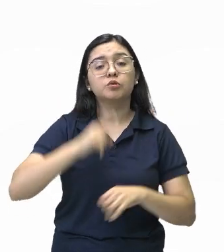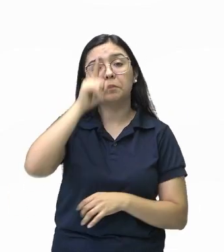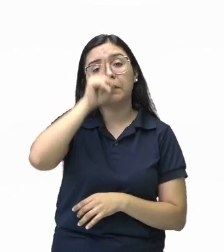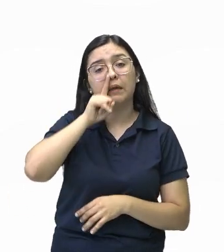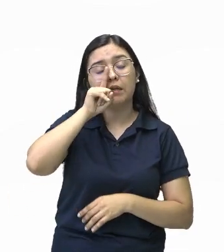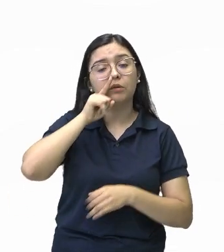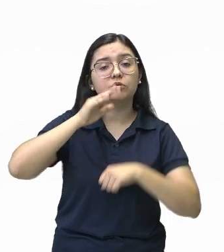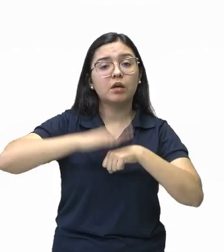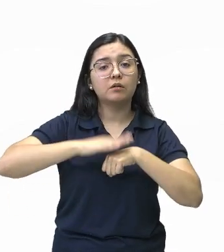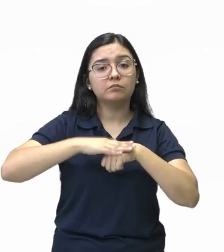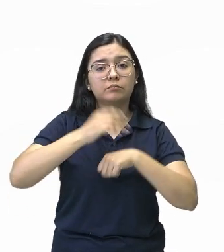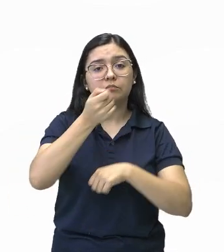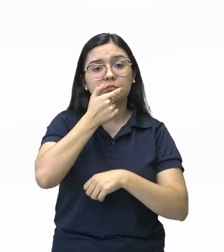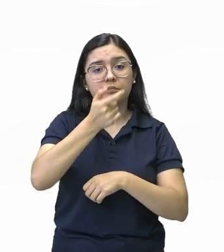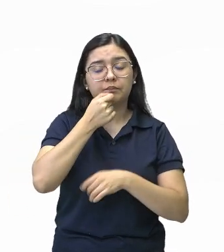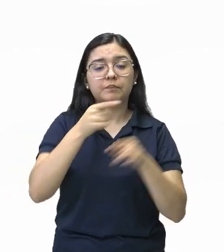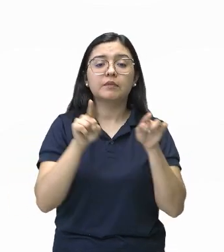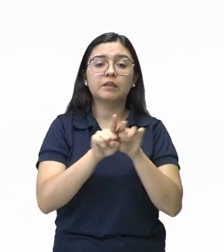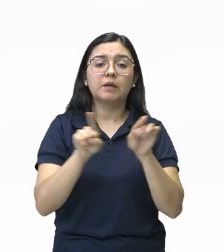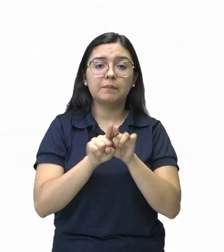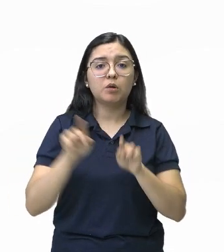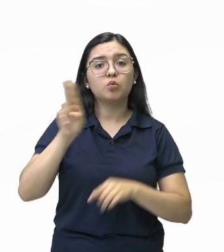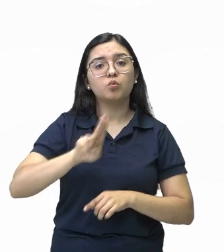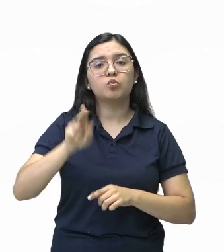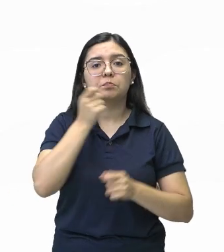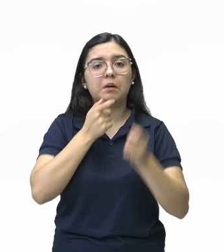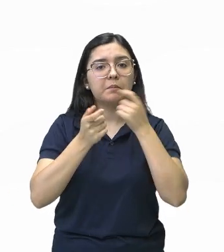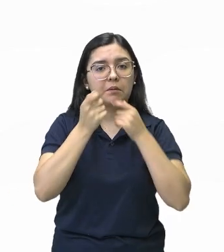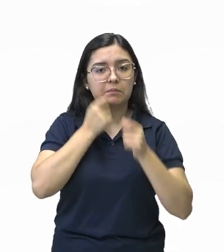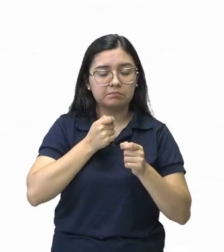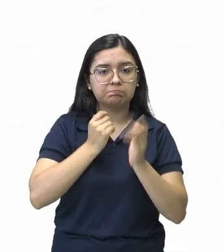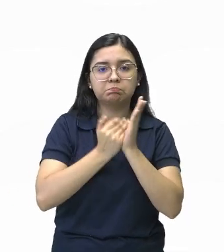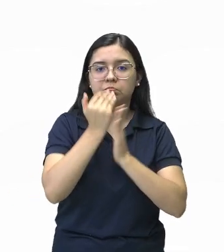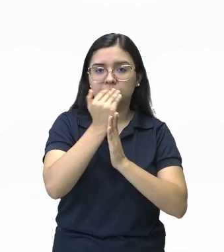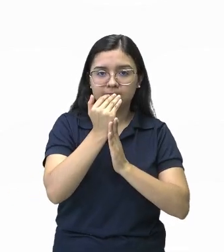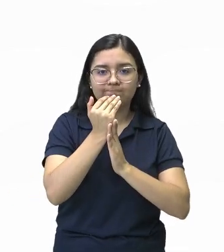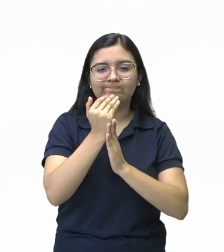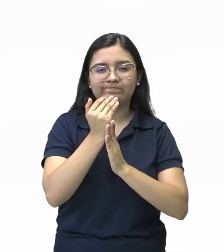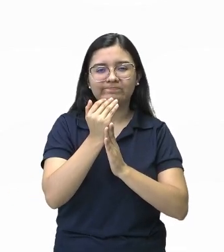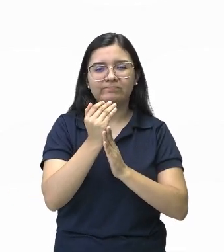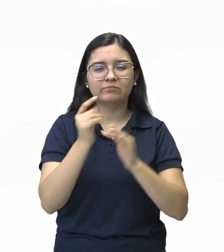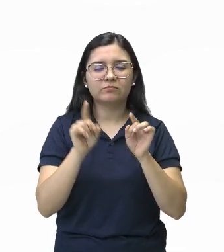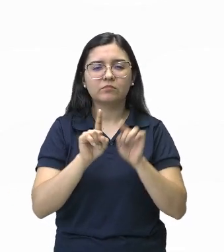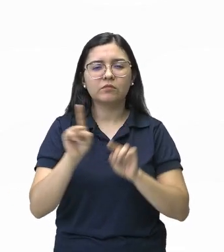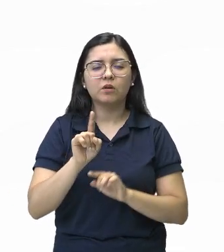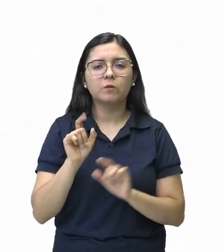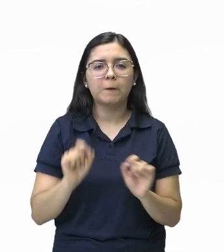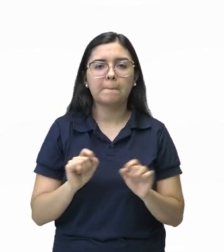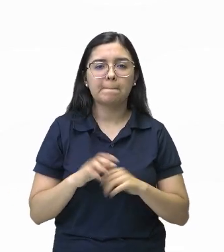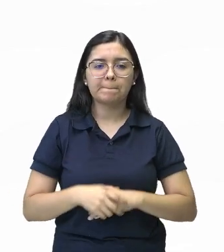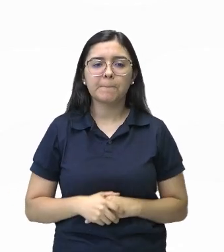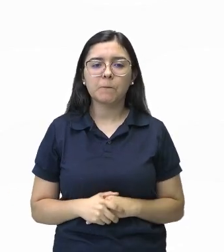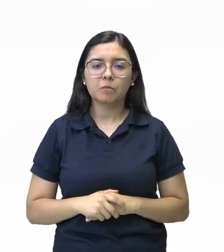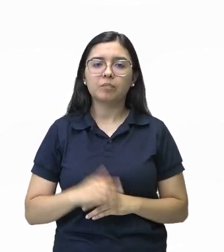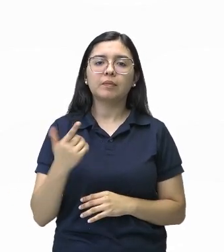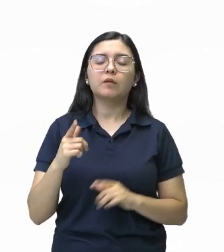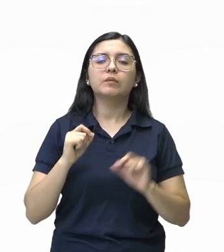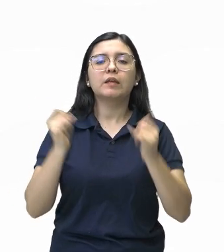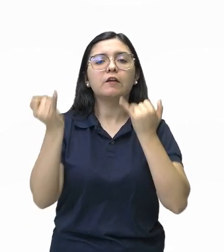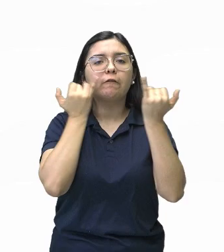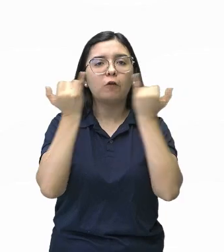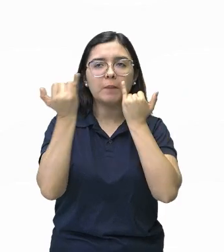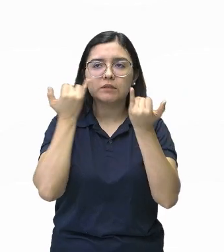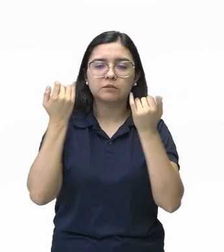automedicação, tá, e da medicação em uso excessivo. Não que nós não tenhamos a